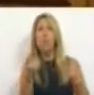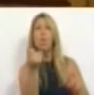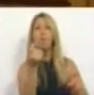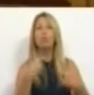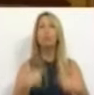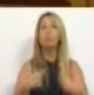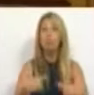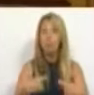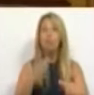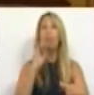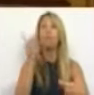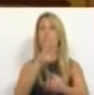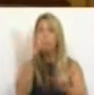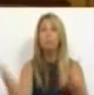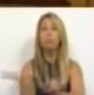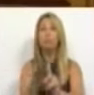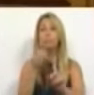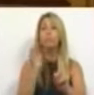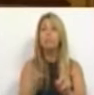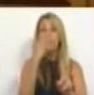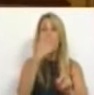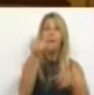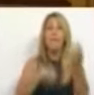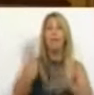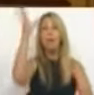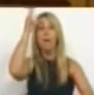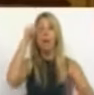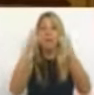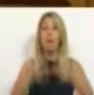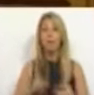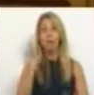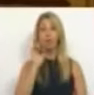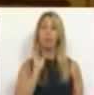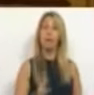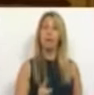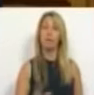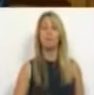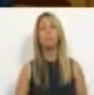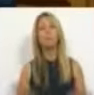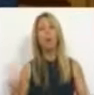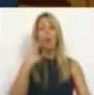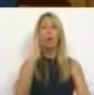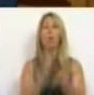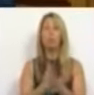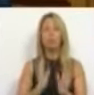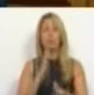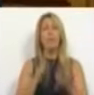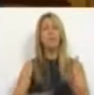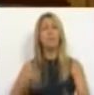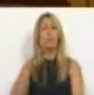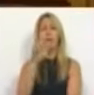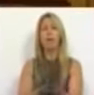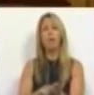se criem sanções para as transações de leite que ocorram abaixo desse valor. Por fim, e tendo já esta Assembleia